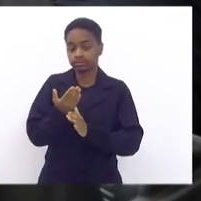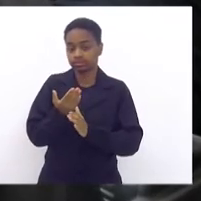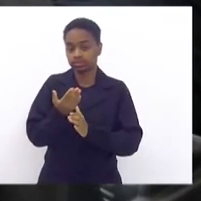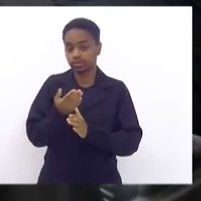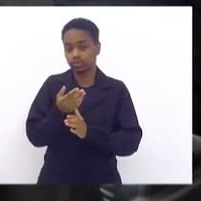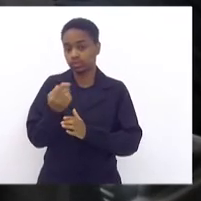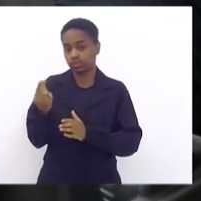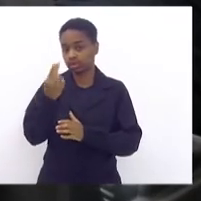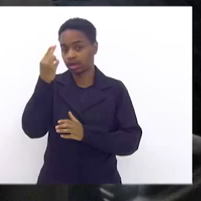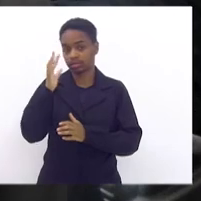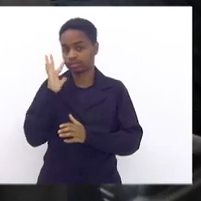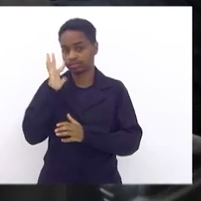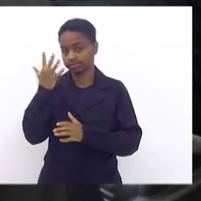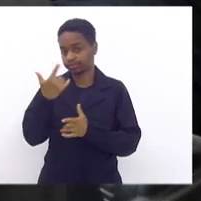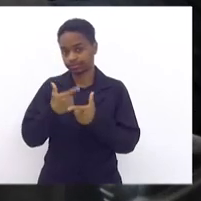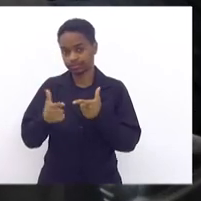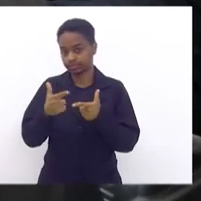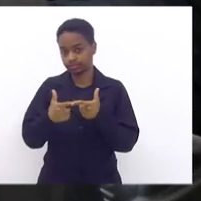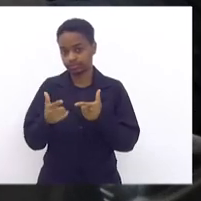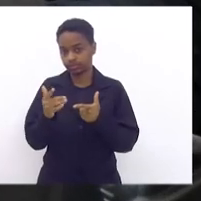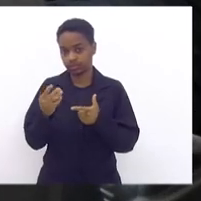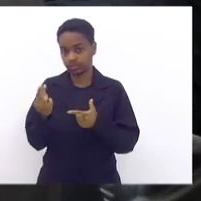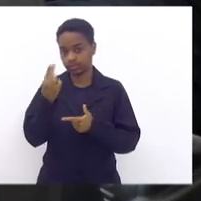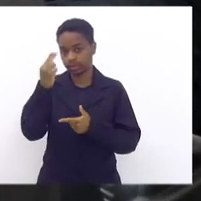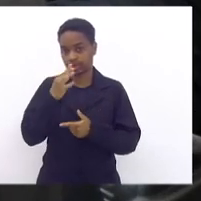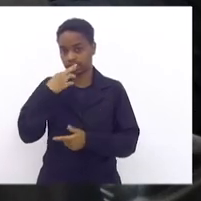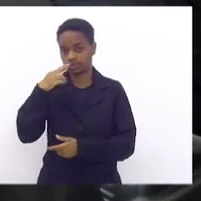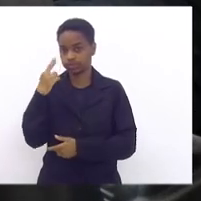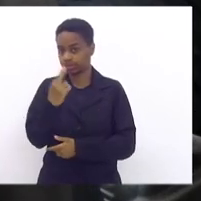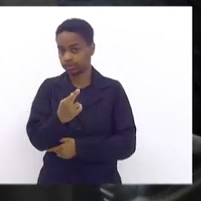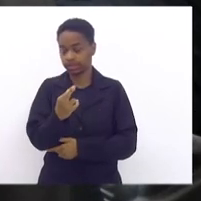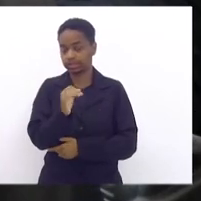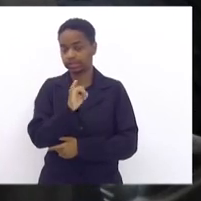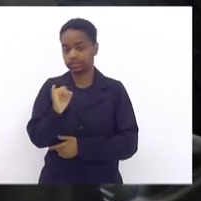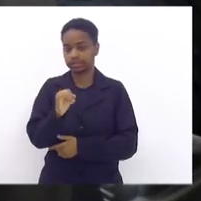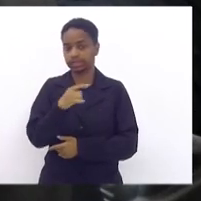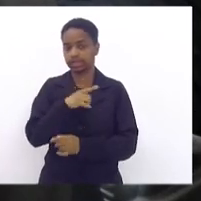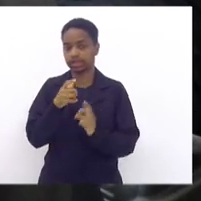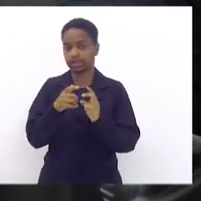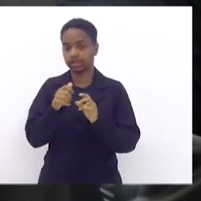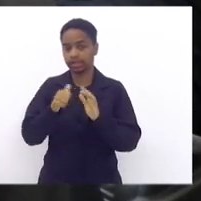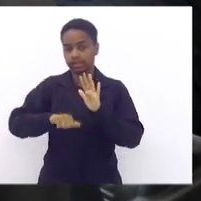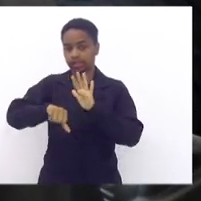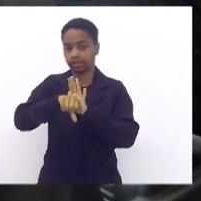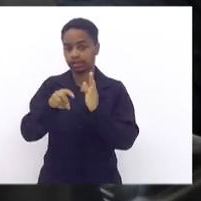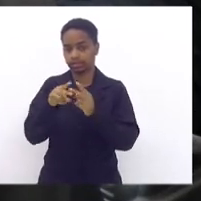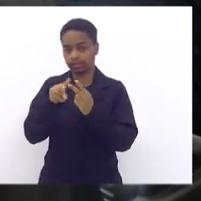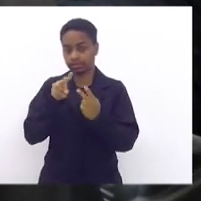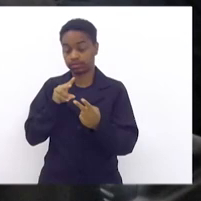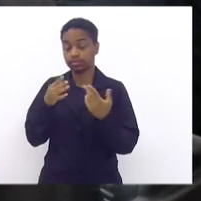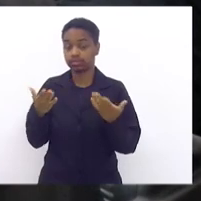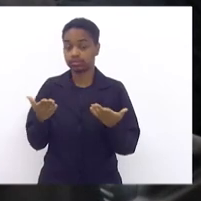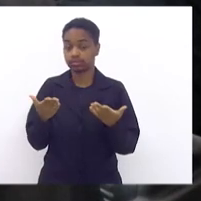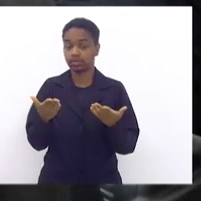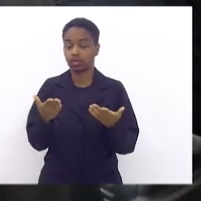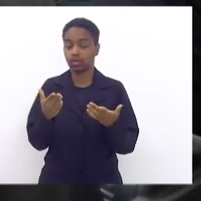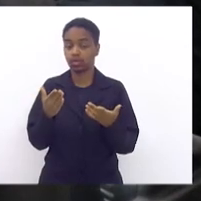será suficiente para dar uma resposta efetiva aos crimes cibernéticos. Bom, o que é